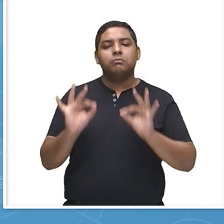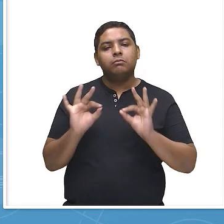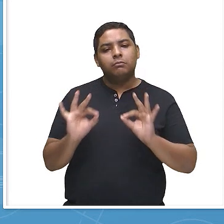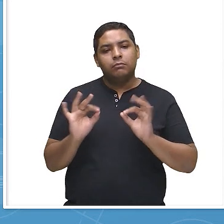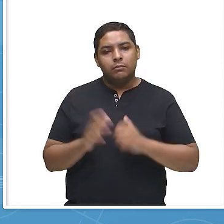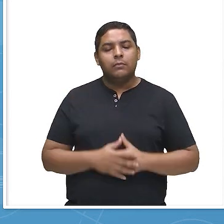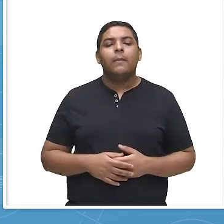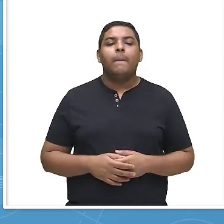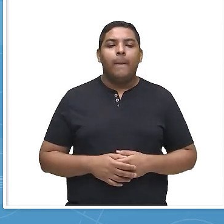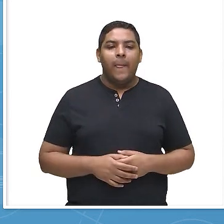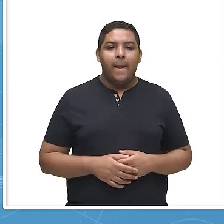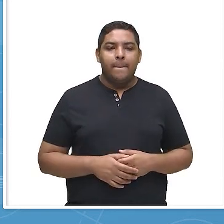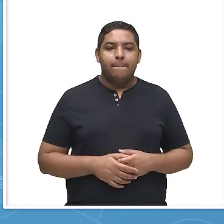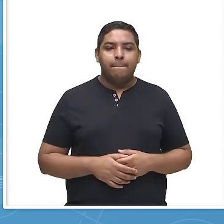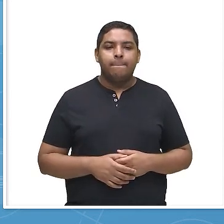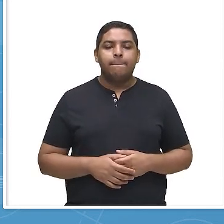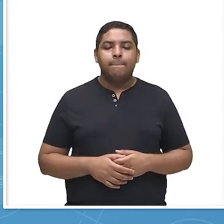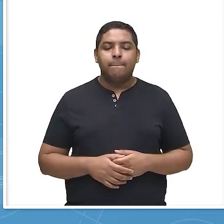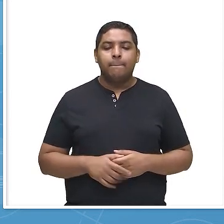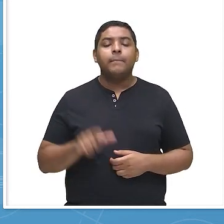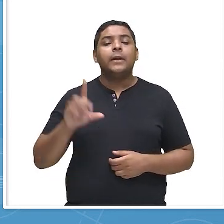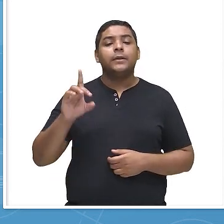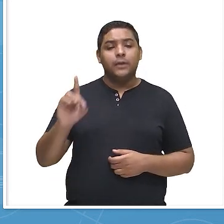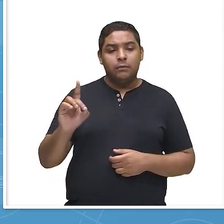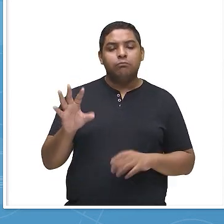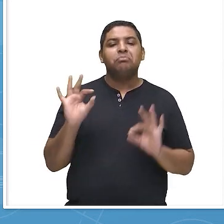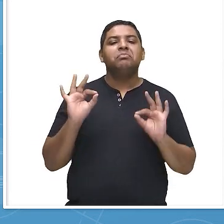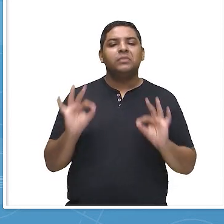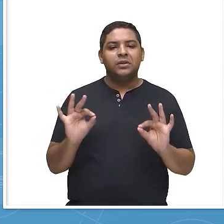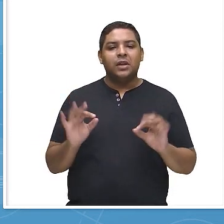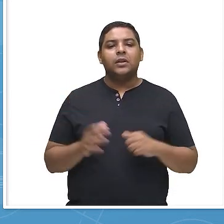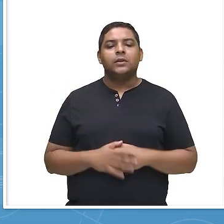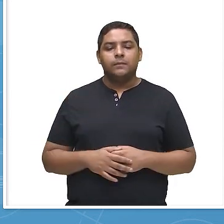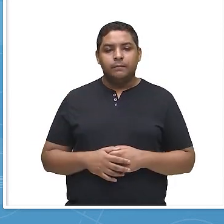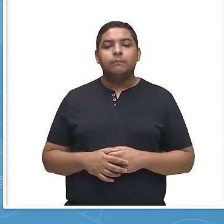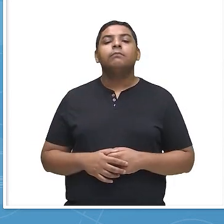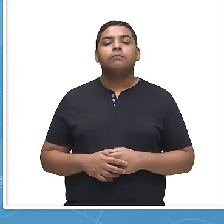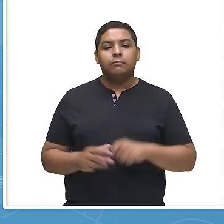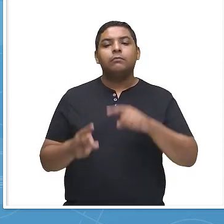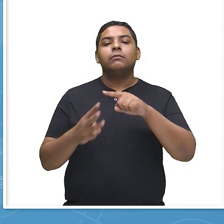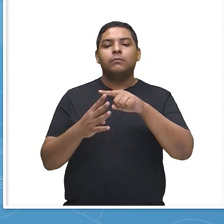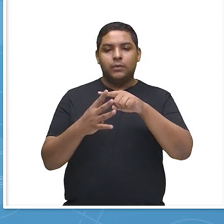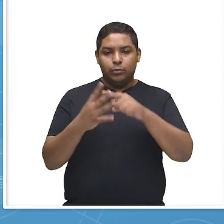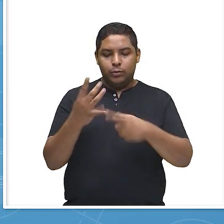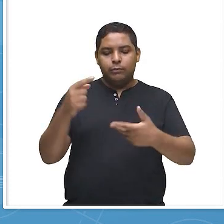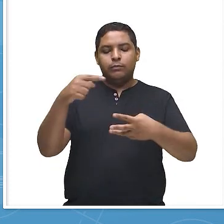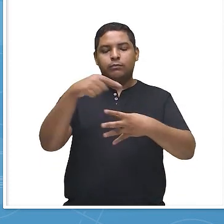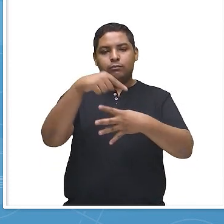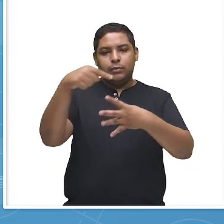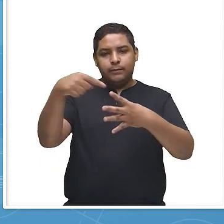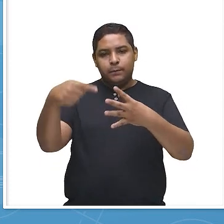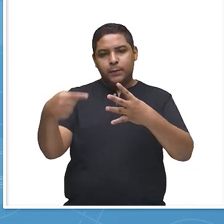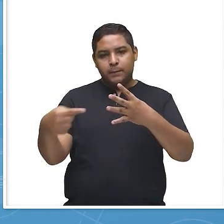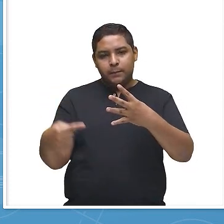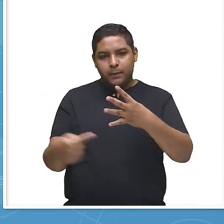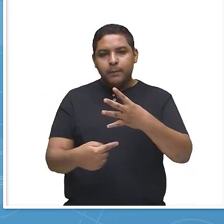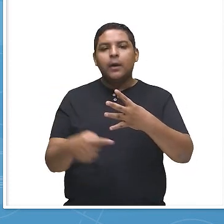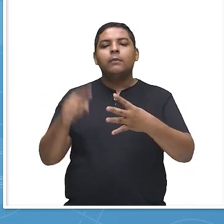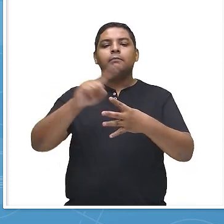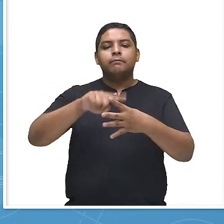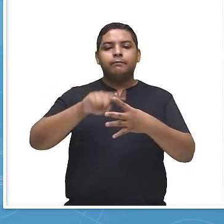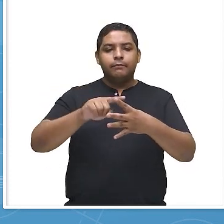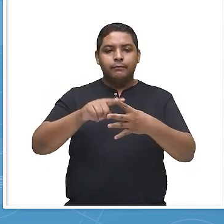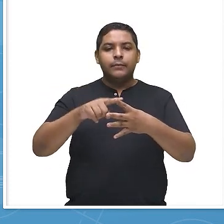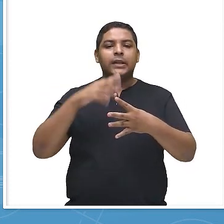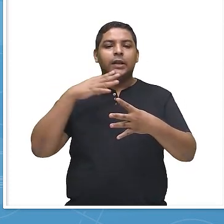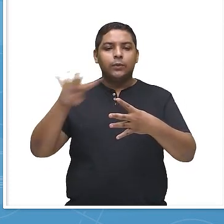da letra D. Está correta porque ela é formada por diferentes elementos. Podem ser domínio natural,